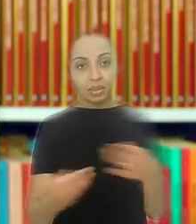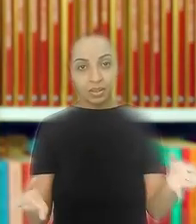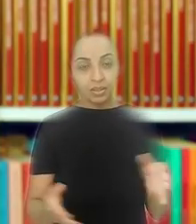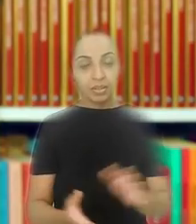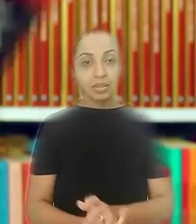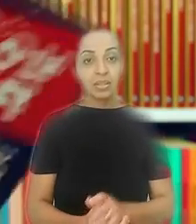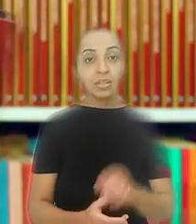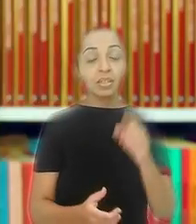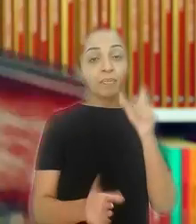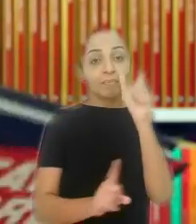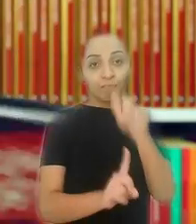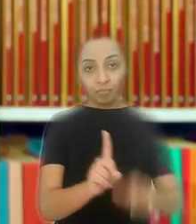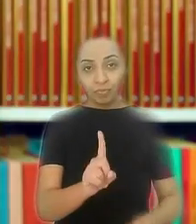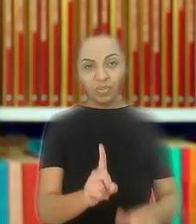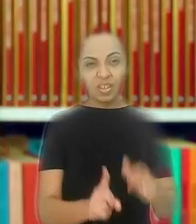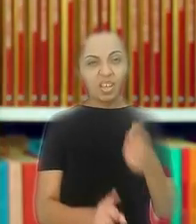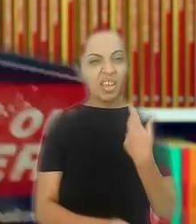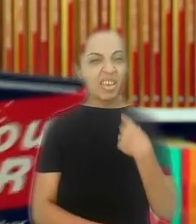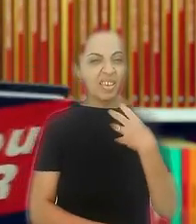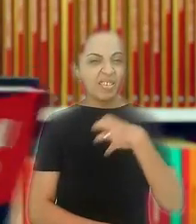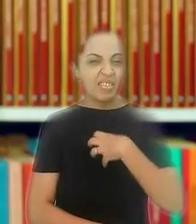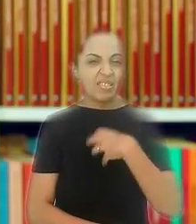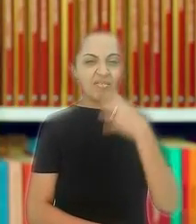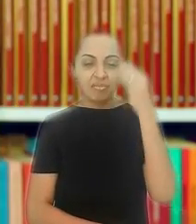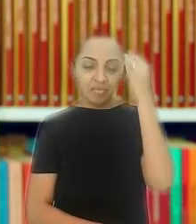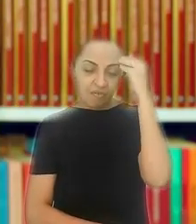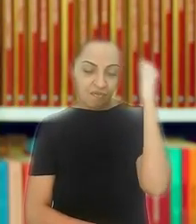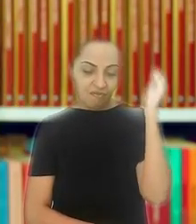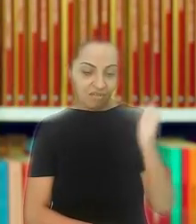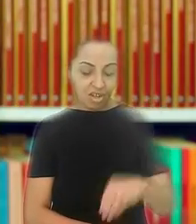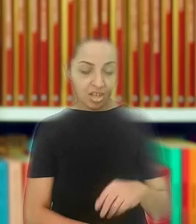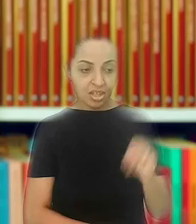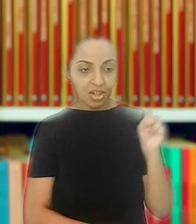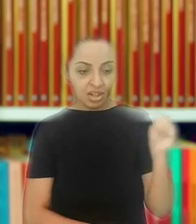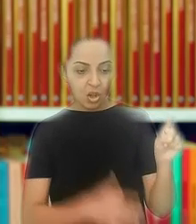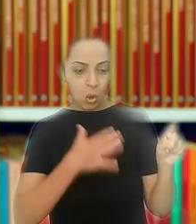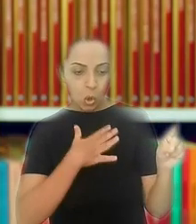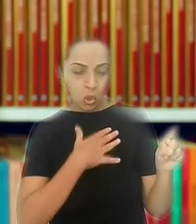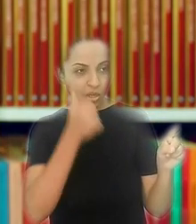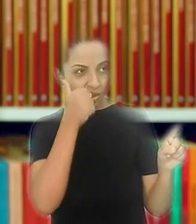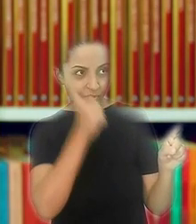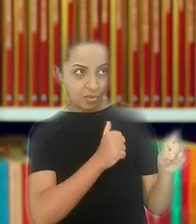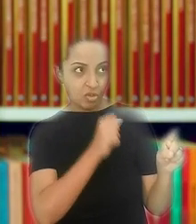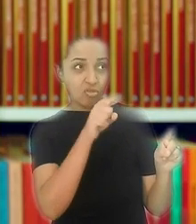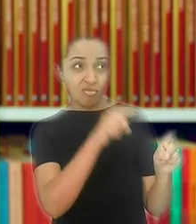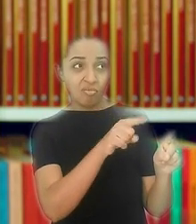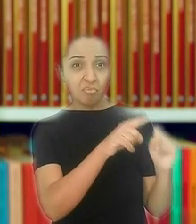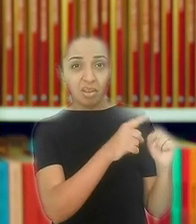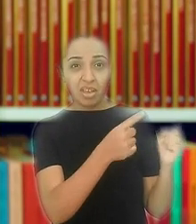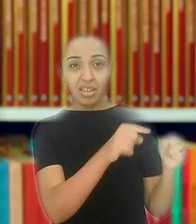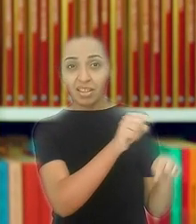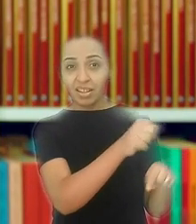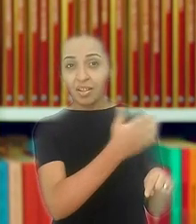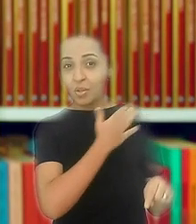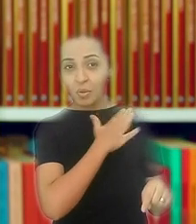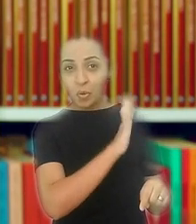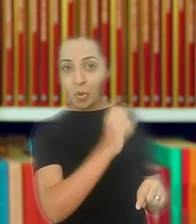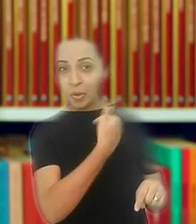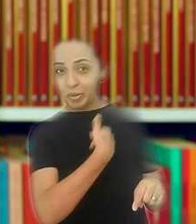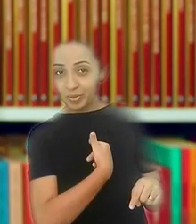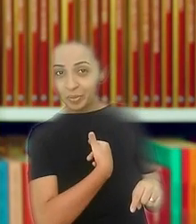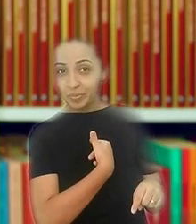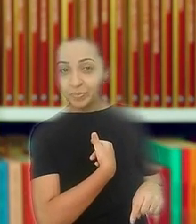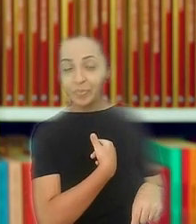história do sujeito que se sente um fracassado que gosta de uma garota que namora com um amigo dele e de repente ele